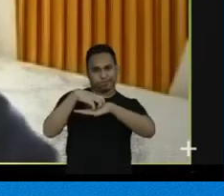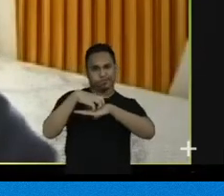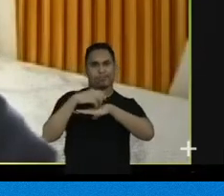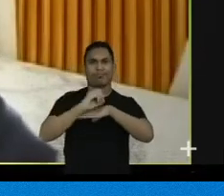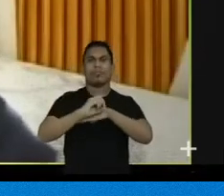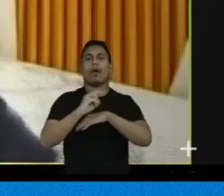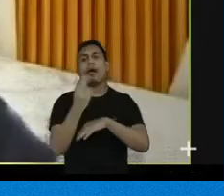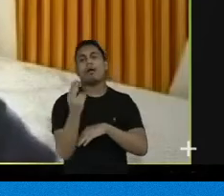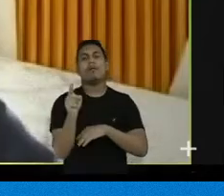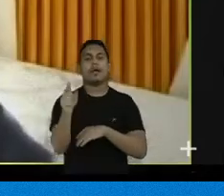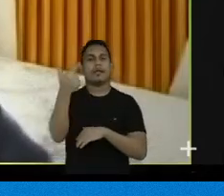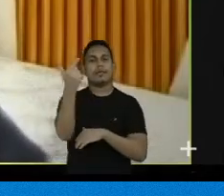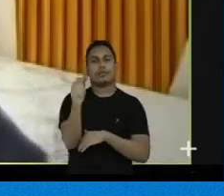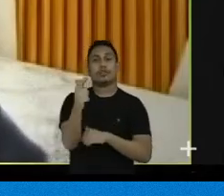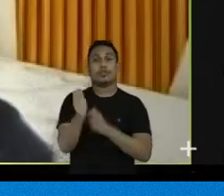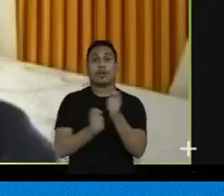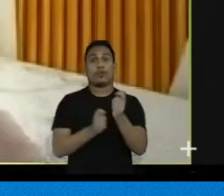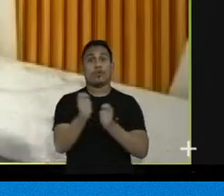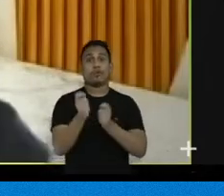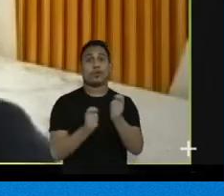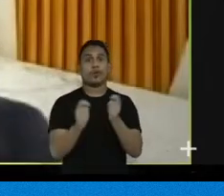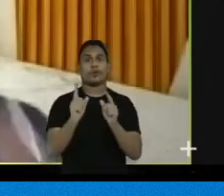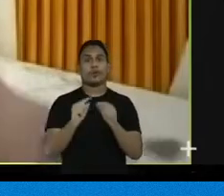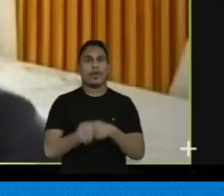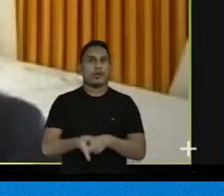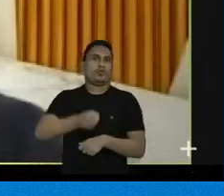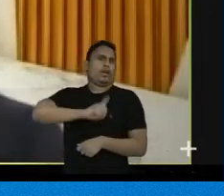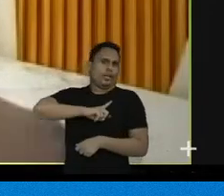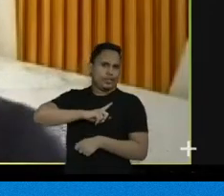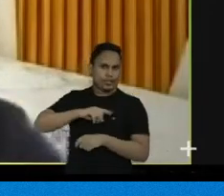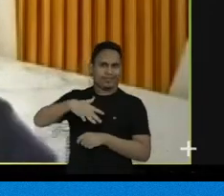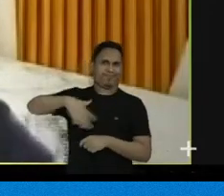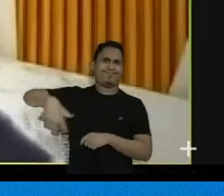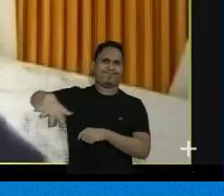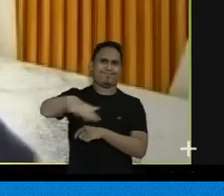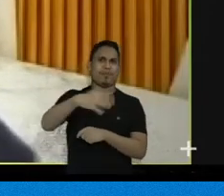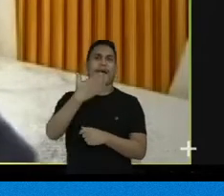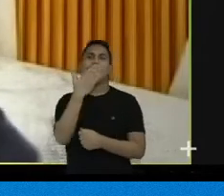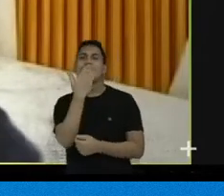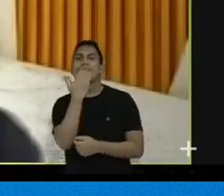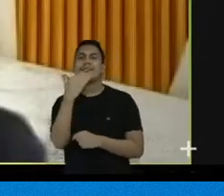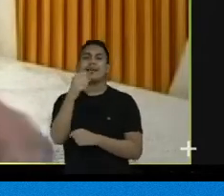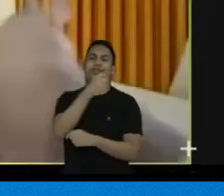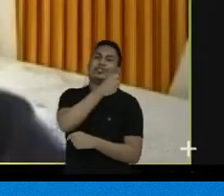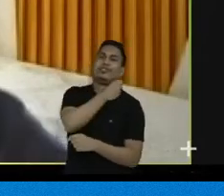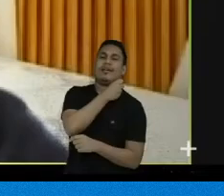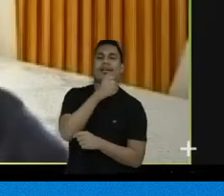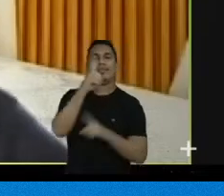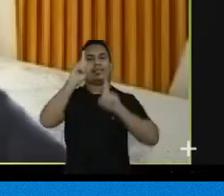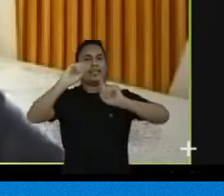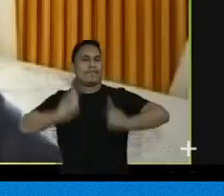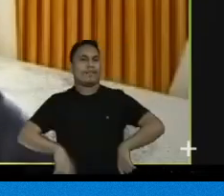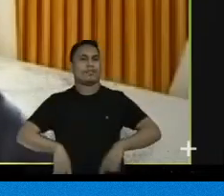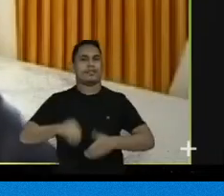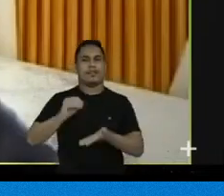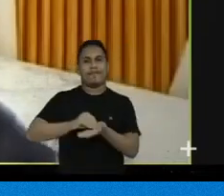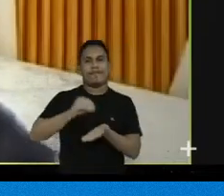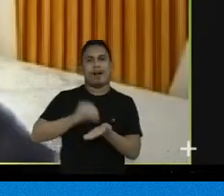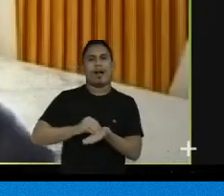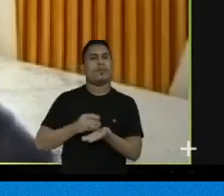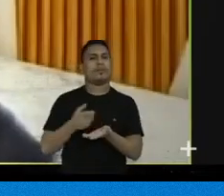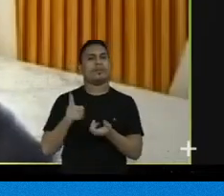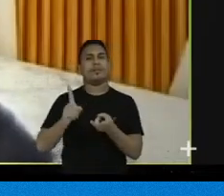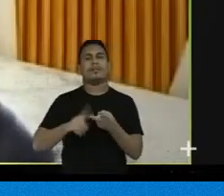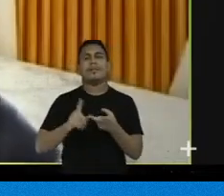controlando aqueles gatilhos que eu conversei, gatilhos alimentares, o estresse, as deficiências nutricionais, o impacto das